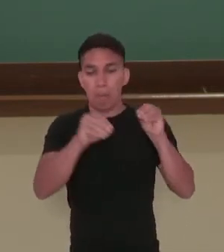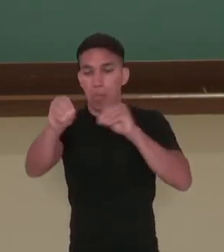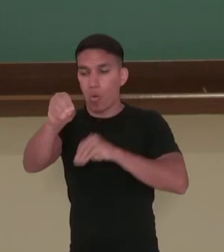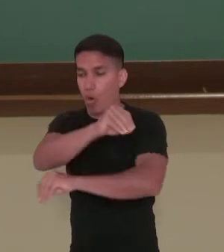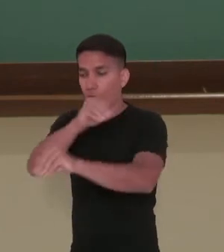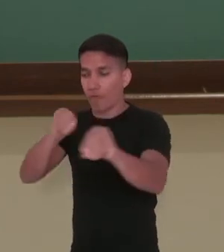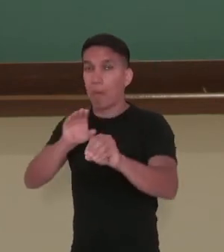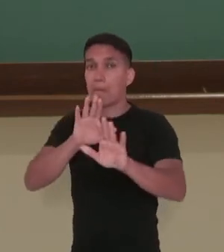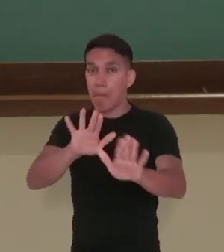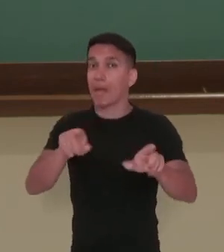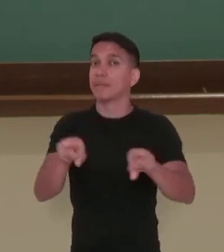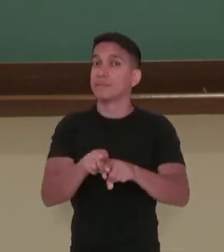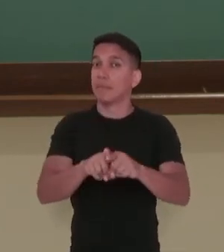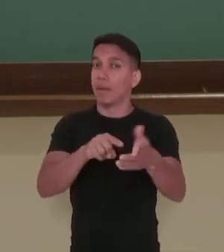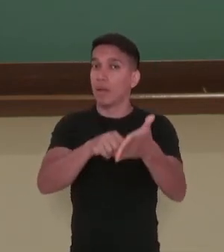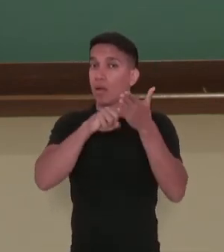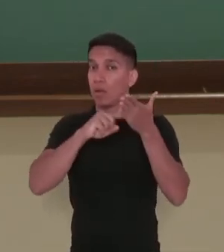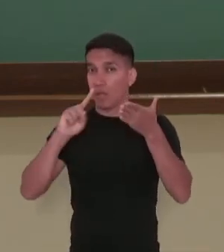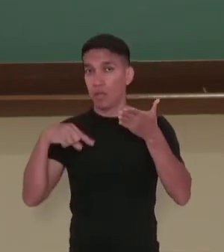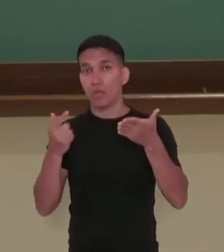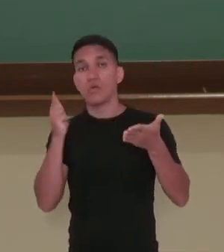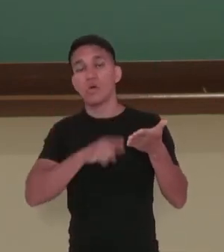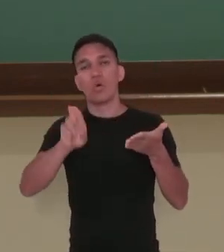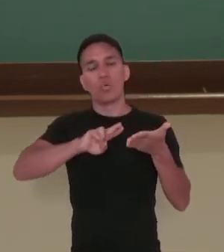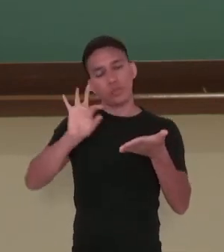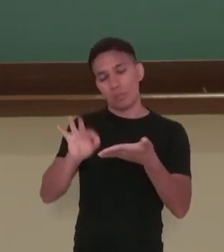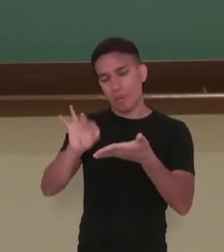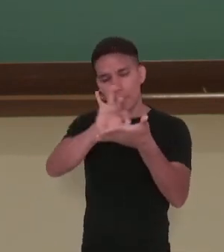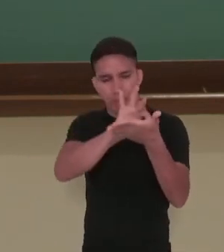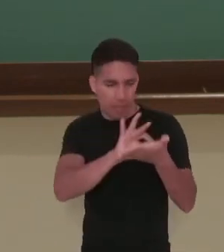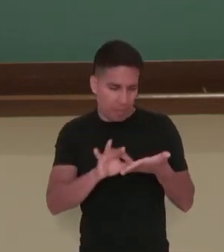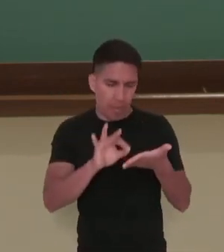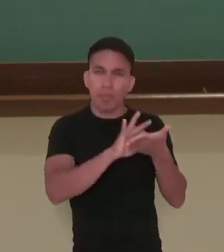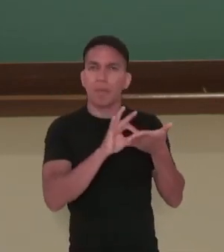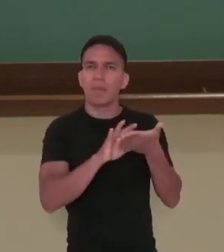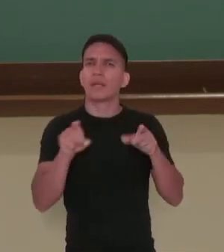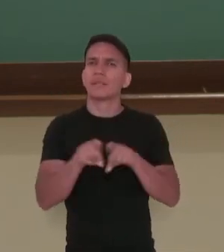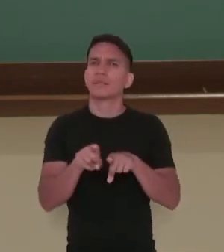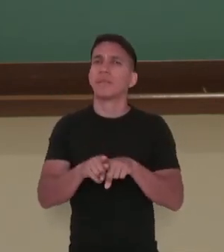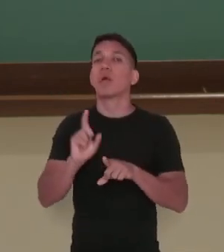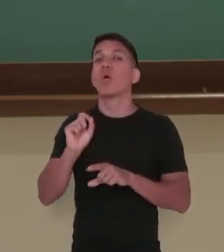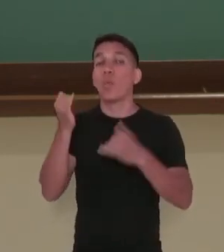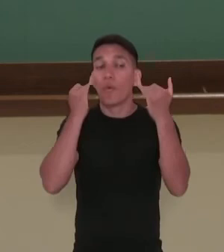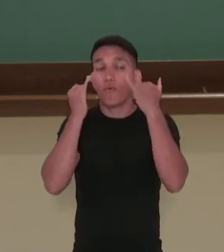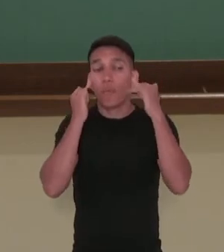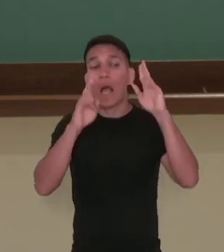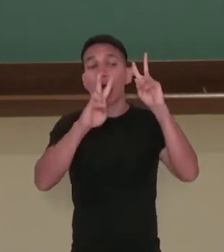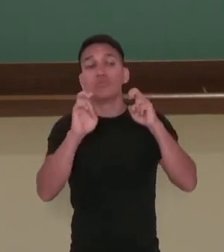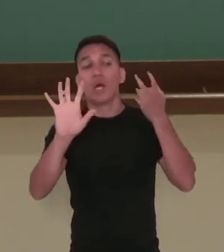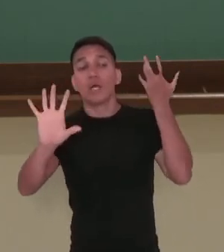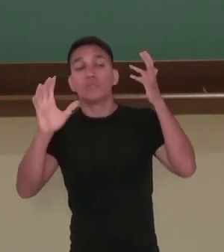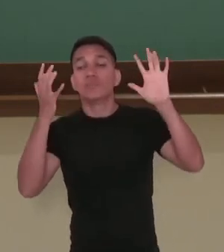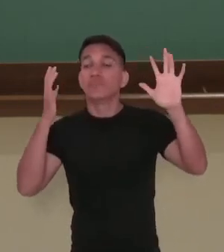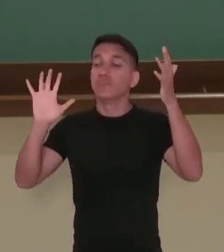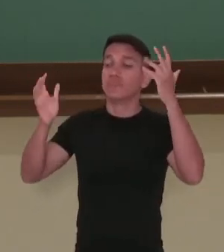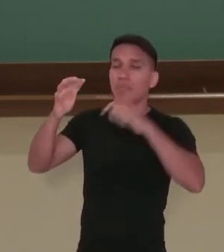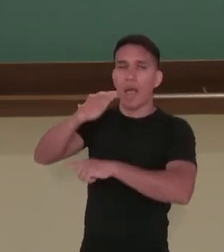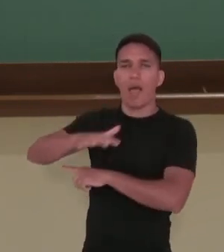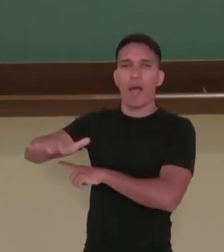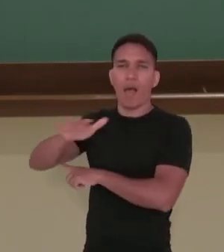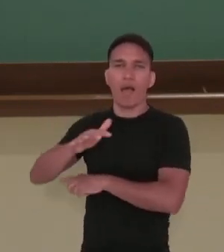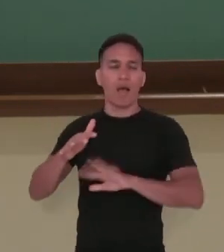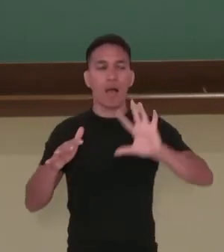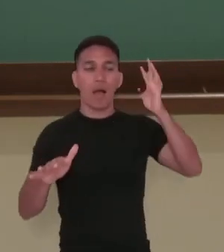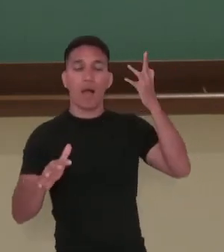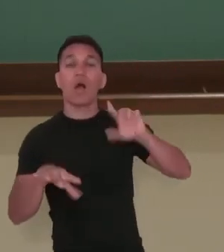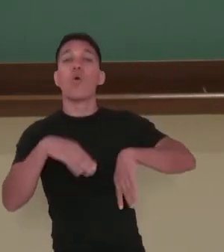para nós, através dos mapas aí que a gente chama de mapas temáticos, como é que está o clima de uma determinada região, tipos